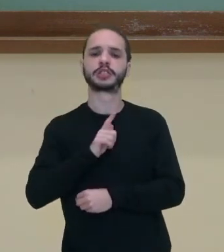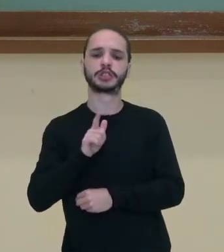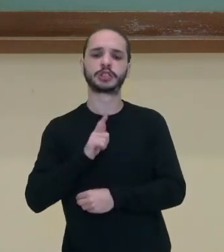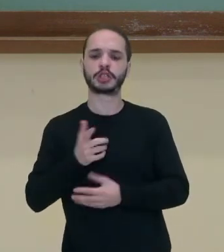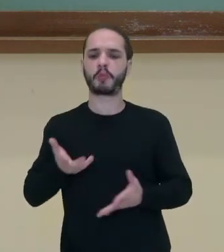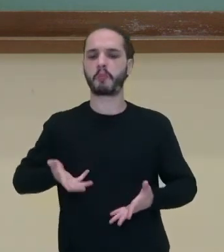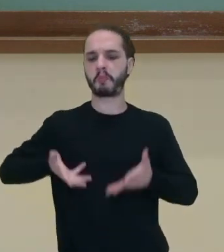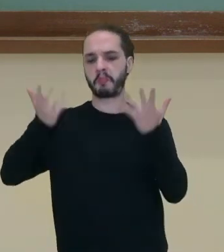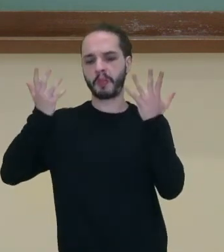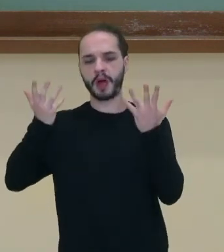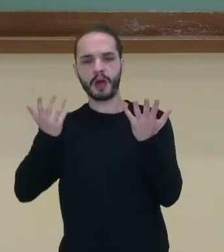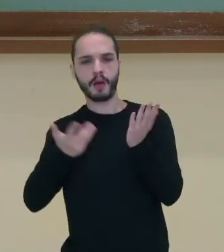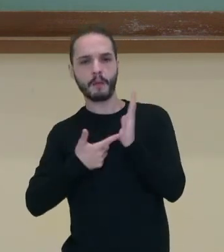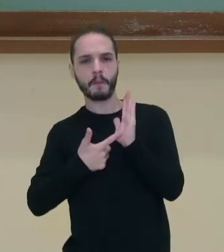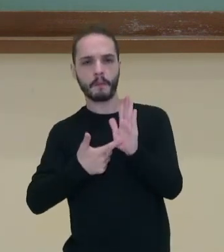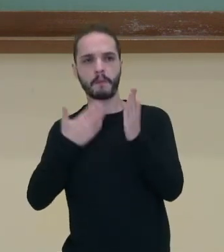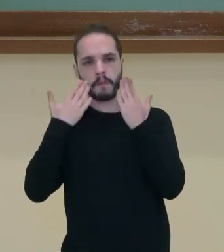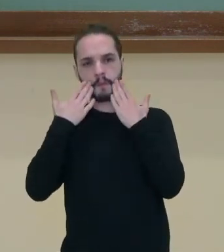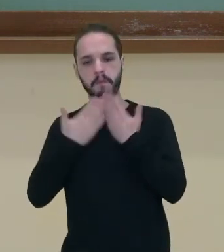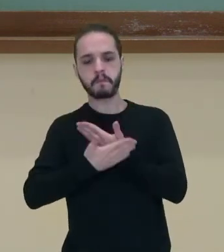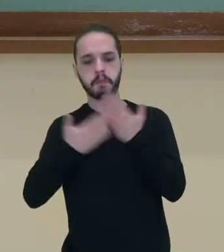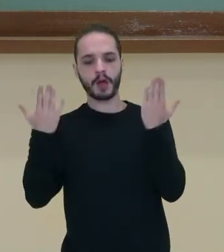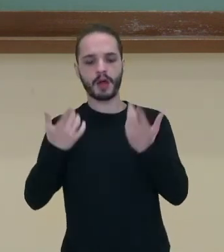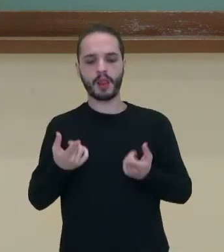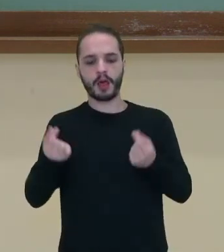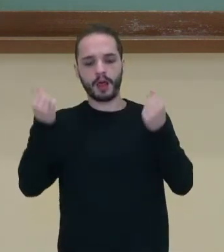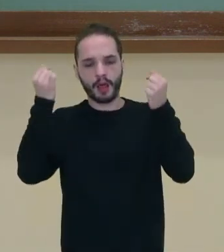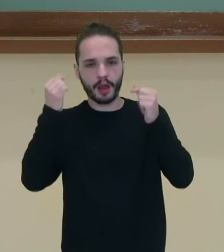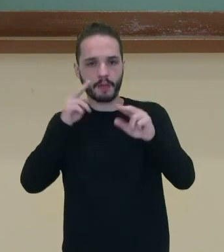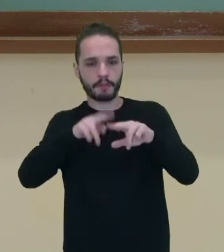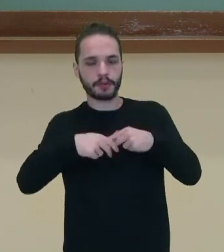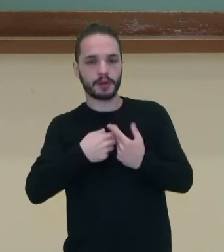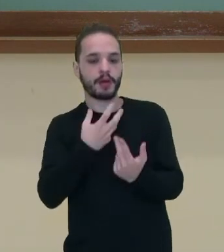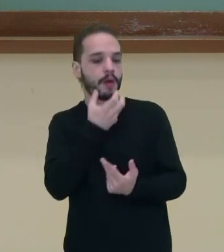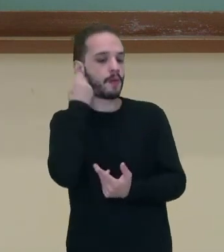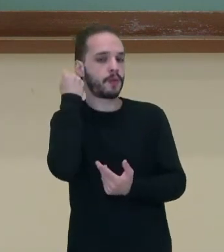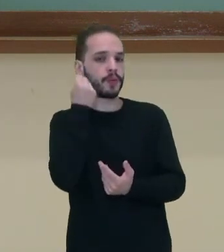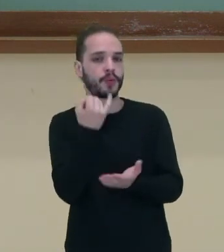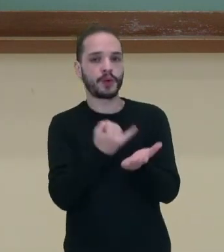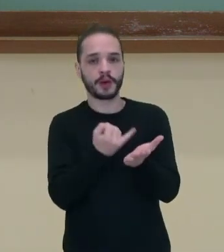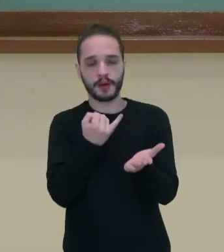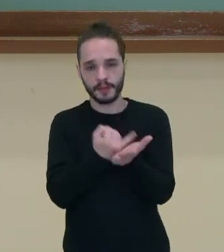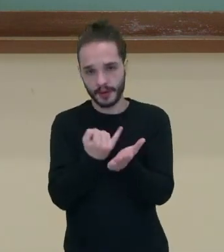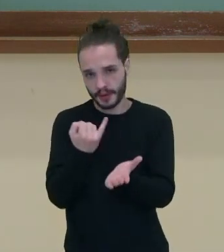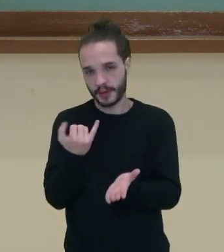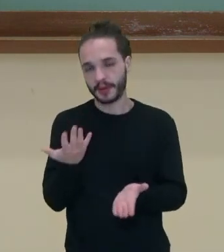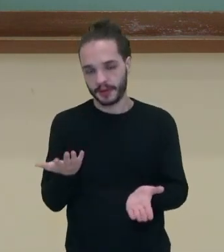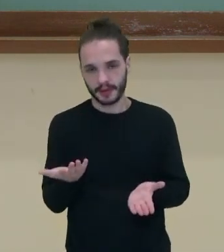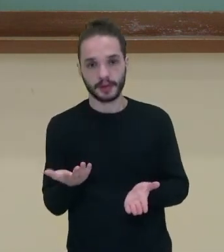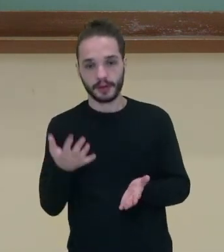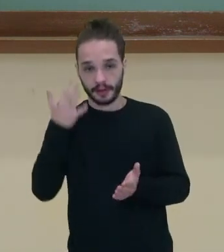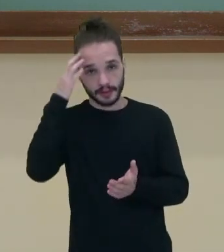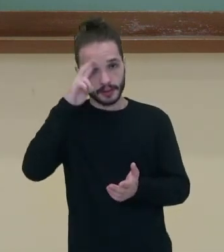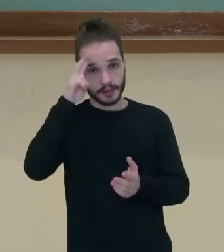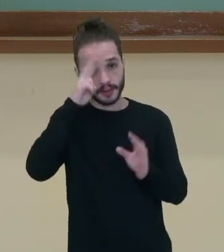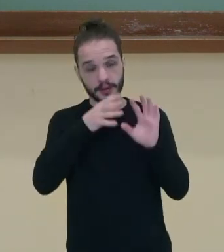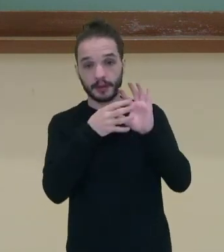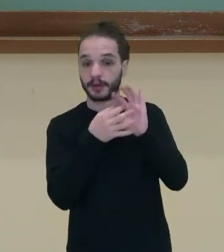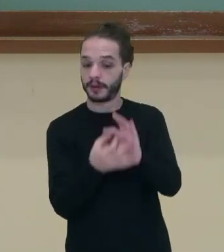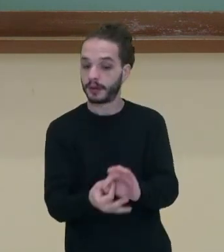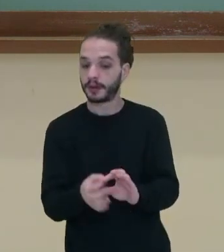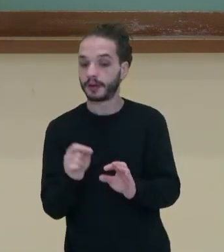suas riquezas, né, que eram tidas, né, através dos impostos. E neste contexto é importante a gente lembrar que está surgindo